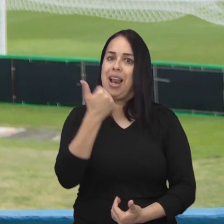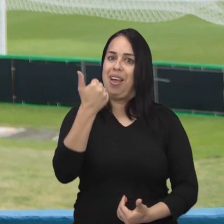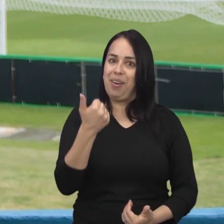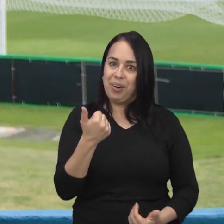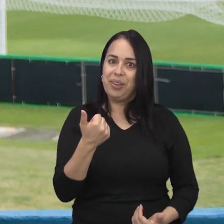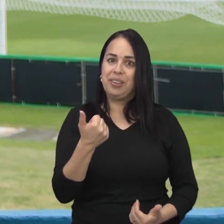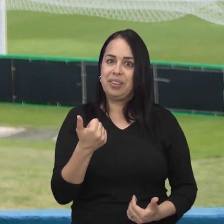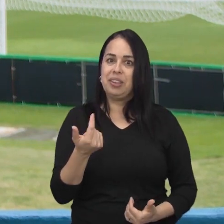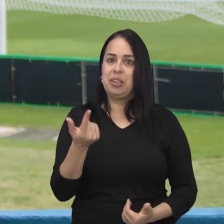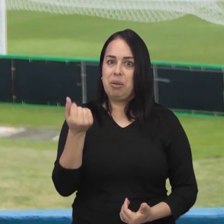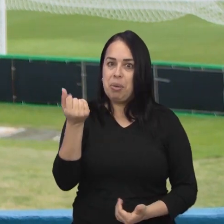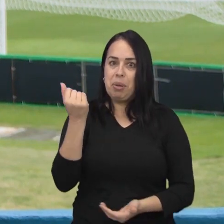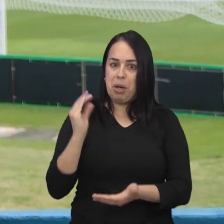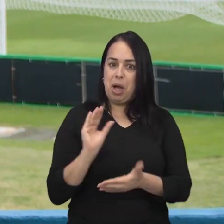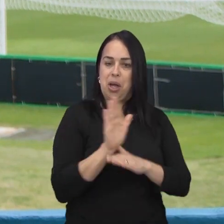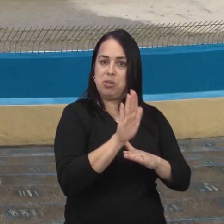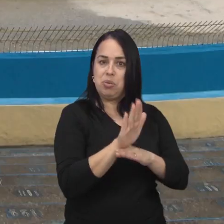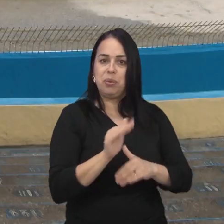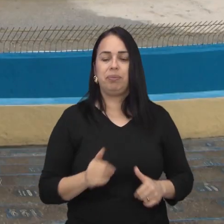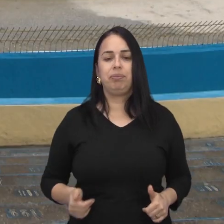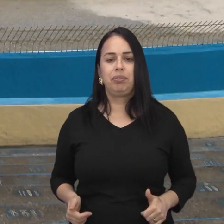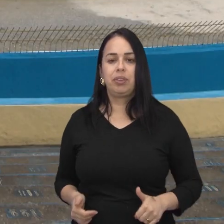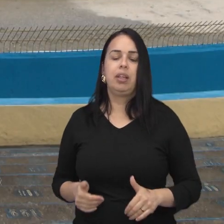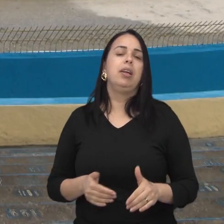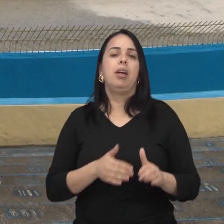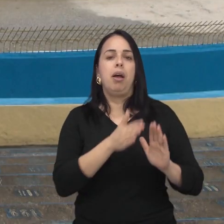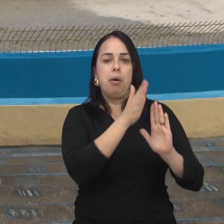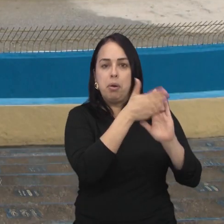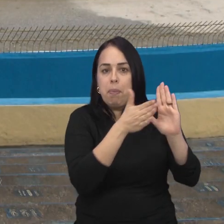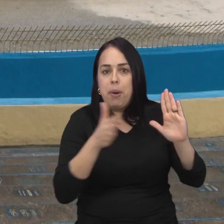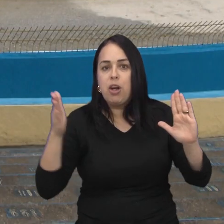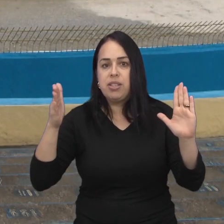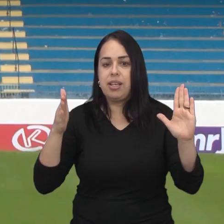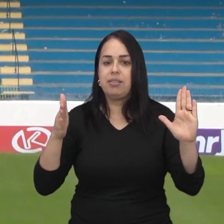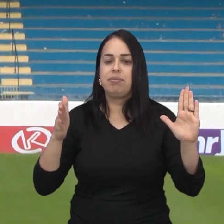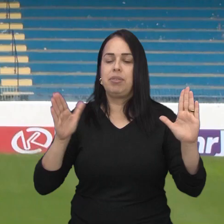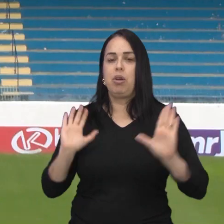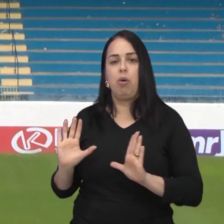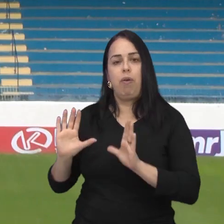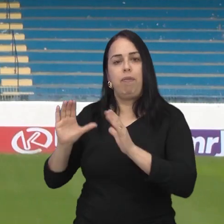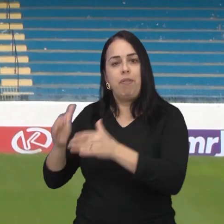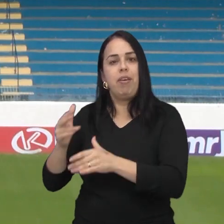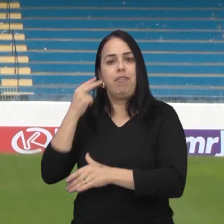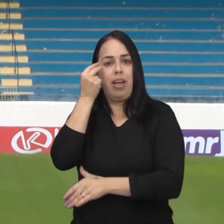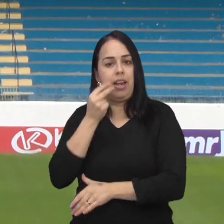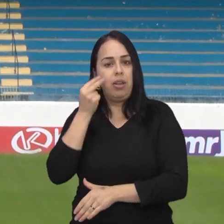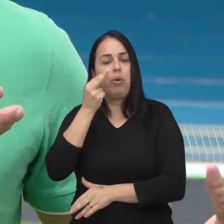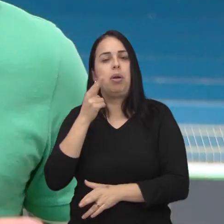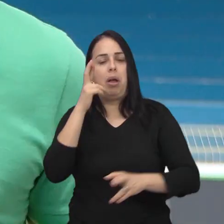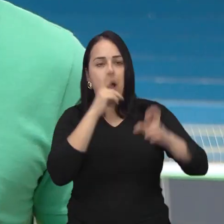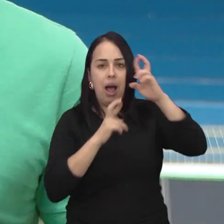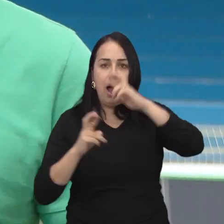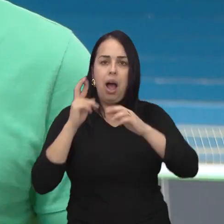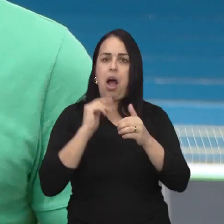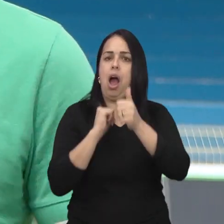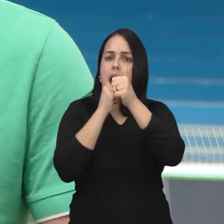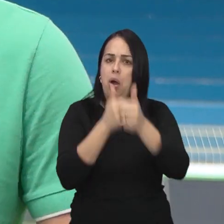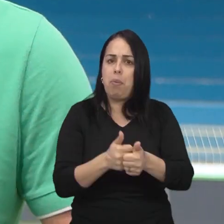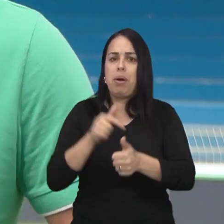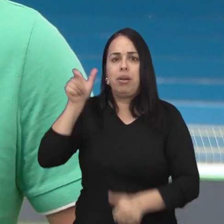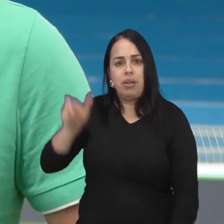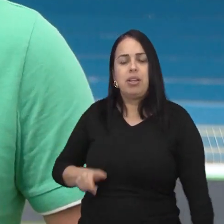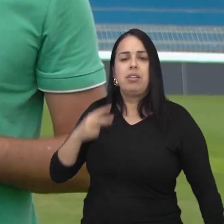melhorias, né, de faturamento para o clube. Todo esse processo foi acompanhado de perto pela Câmara e também pelo vereador